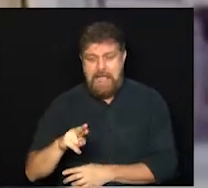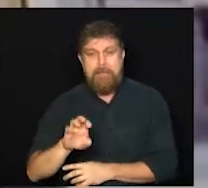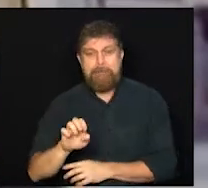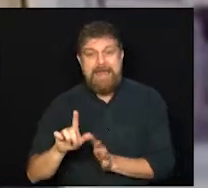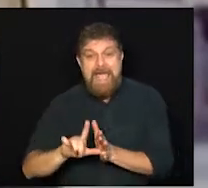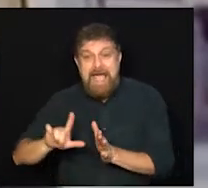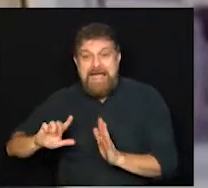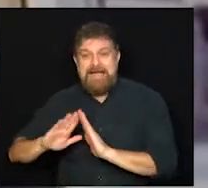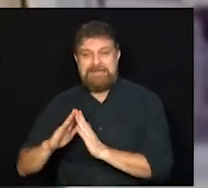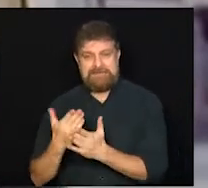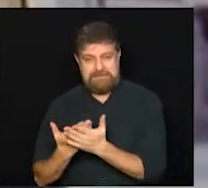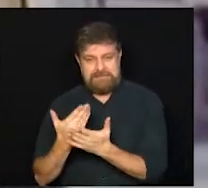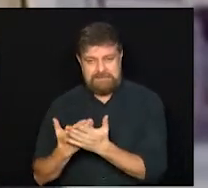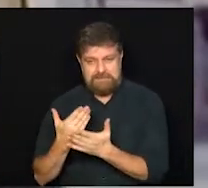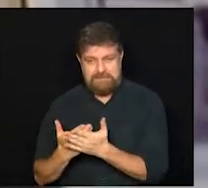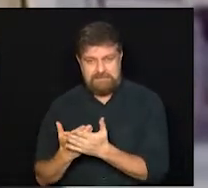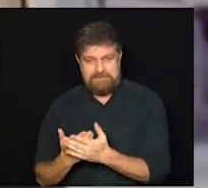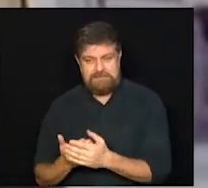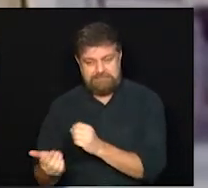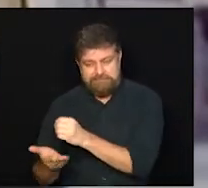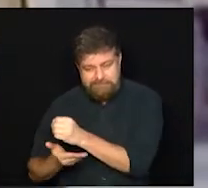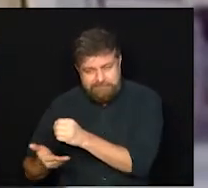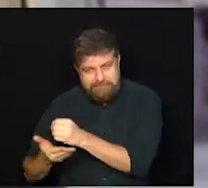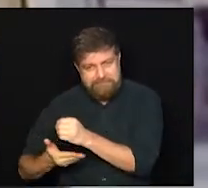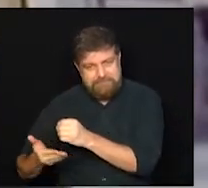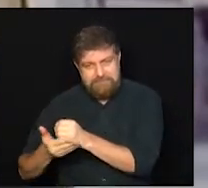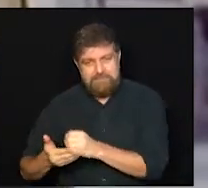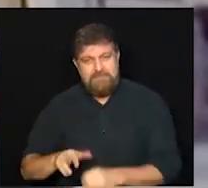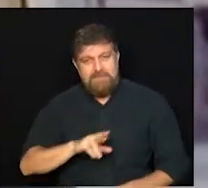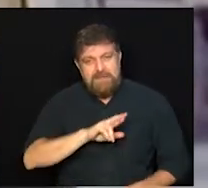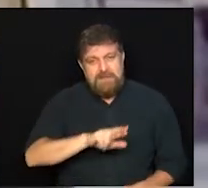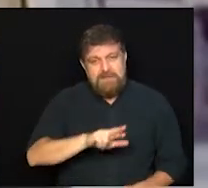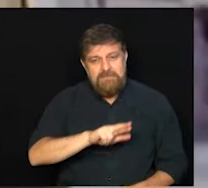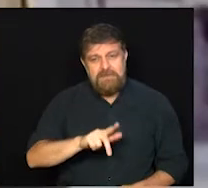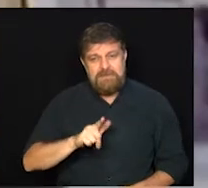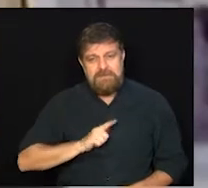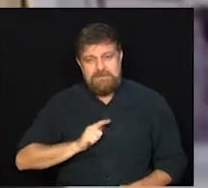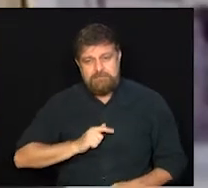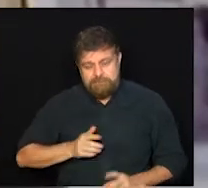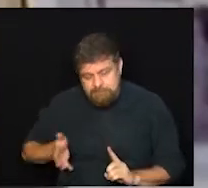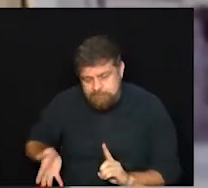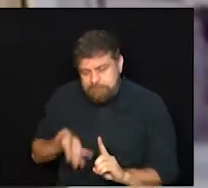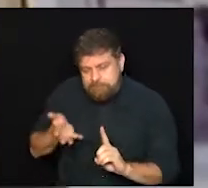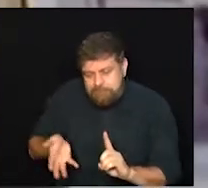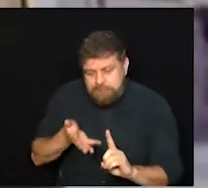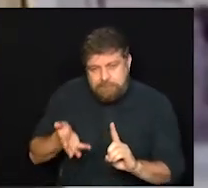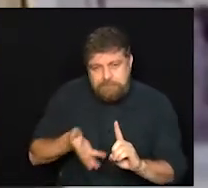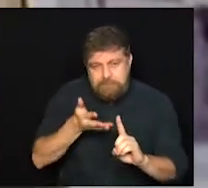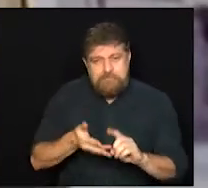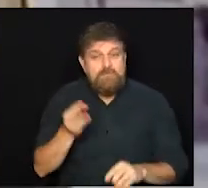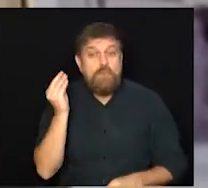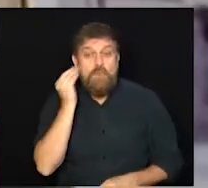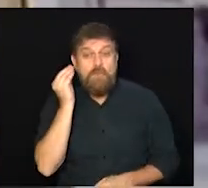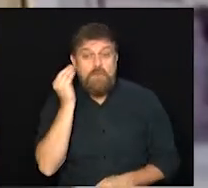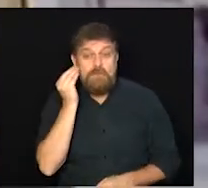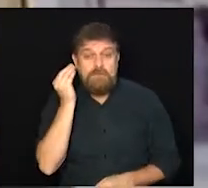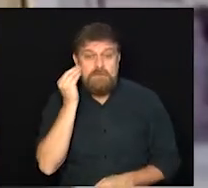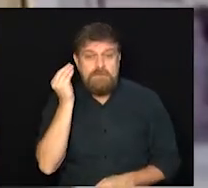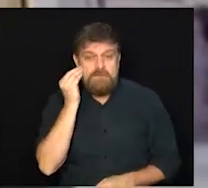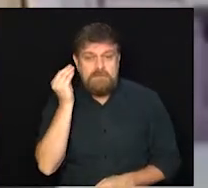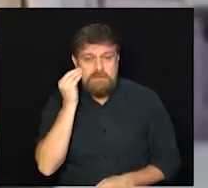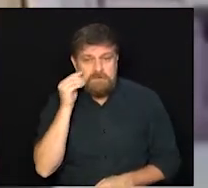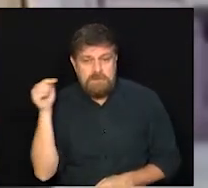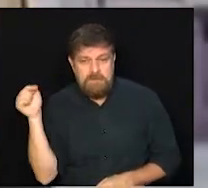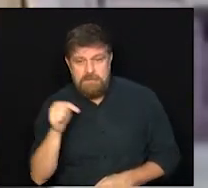antes da pré-escola. Então, é diferente. Quanto mais estímulo você oferecer, oportunidade de ver